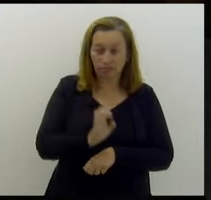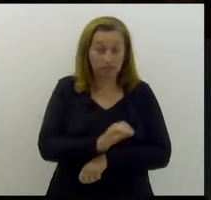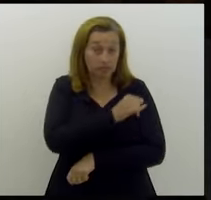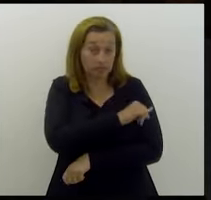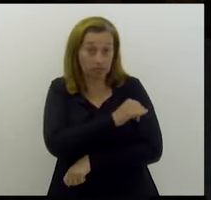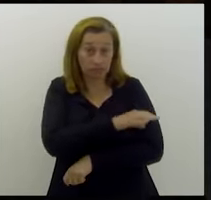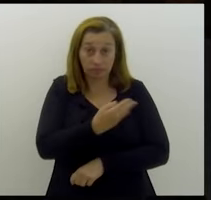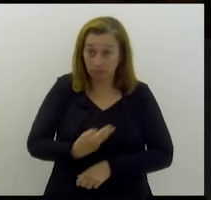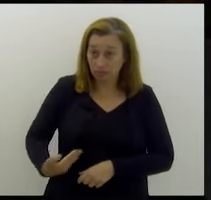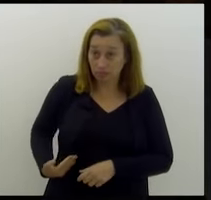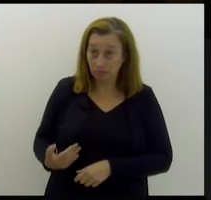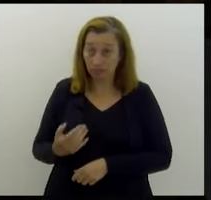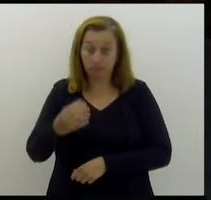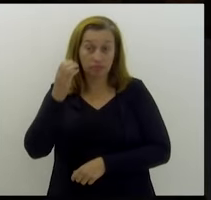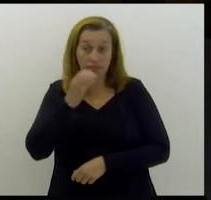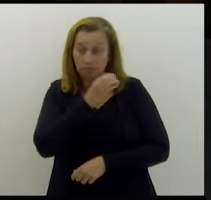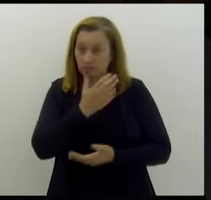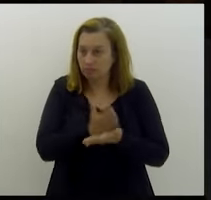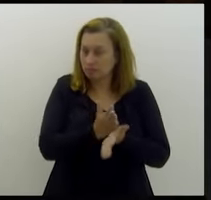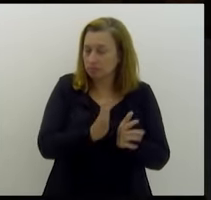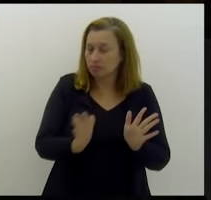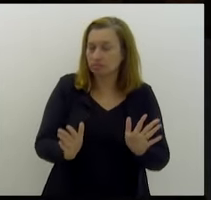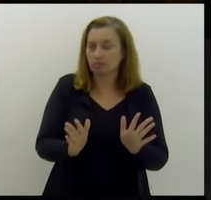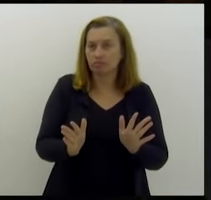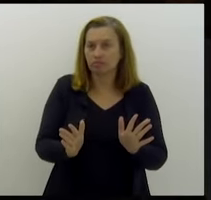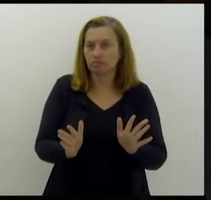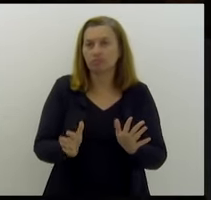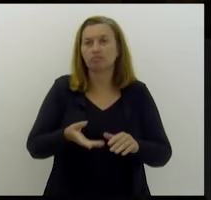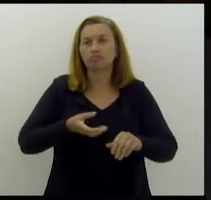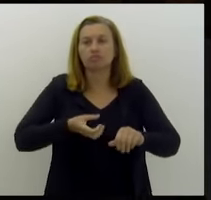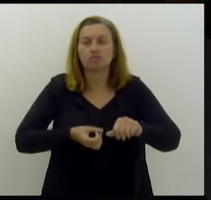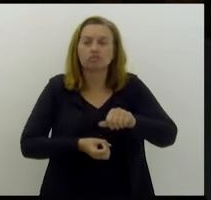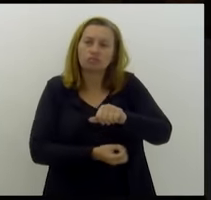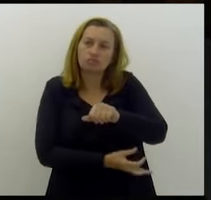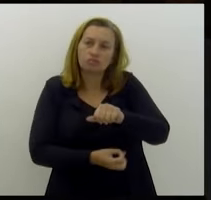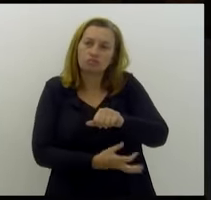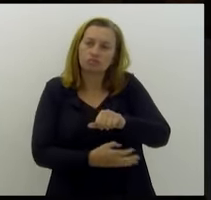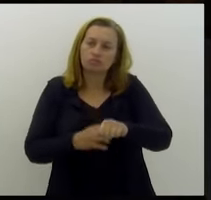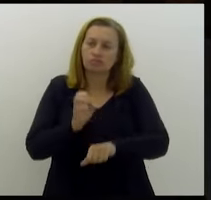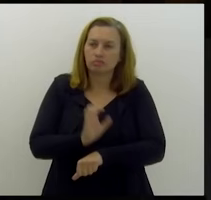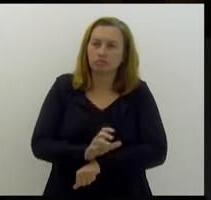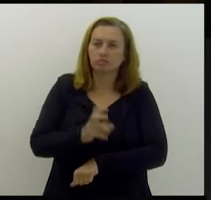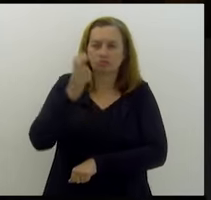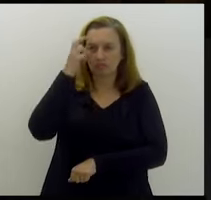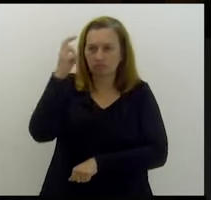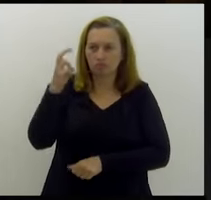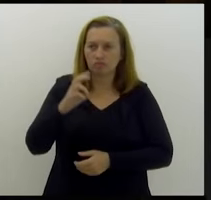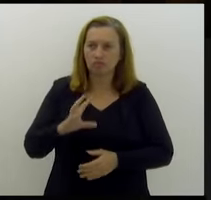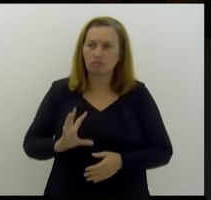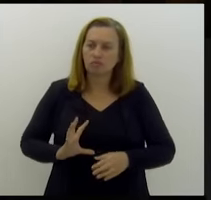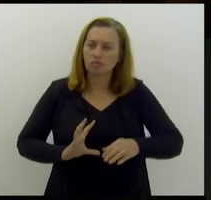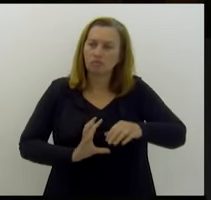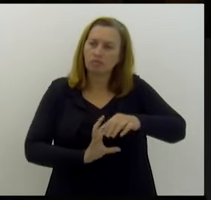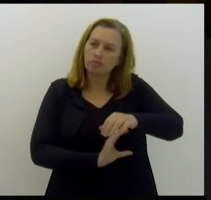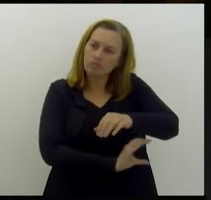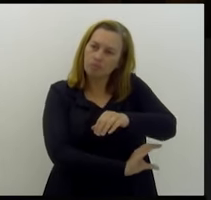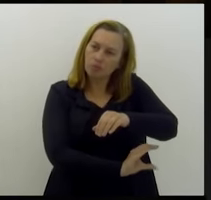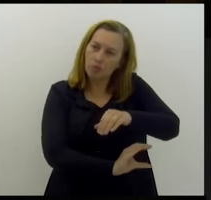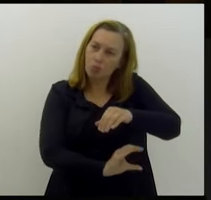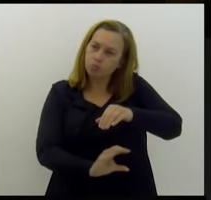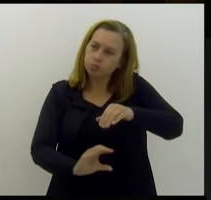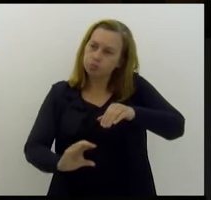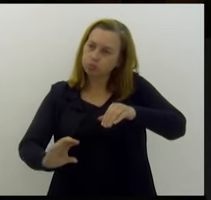governo Cláudio Castro que quer acabar de vez com o fundo estadual de cultura capturando todos os recursos que ele tem de